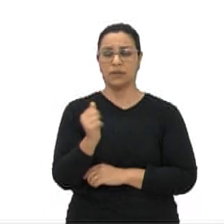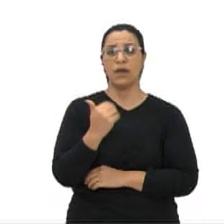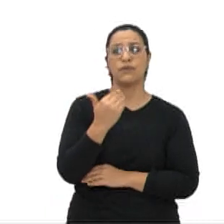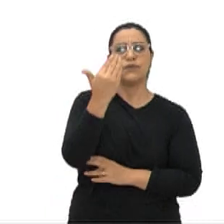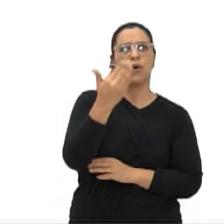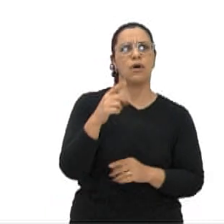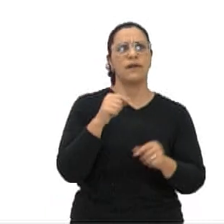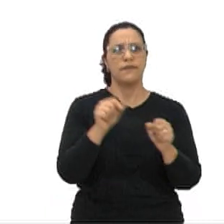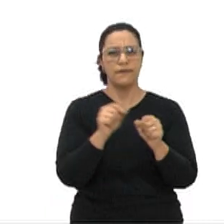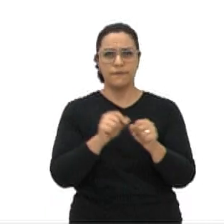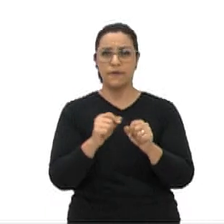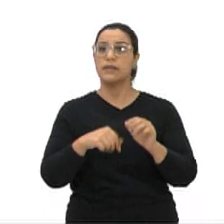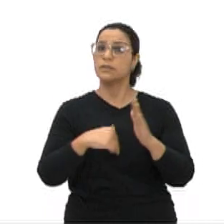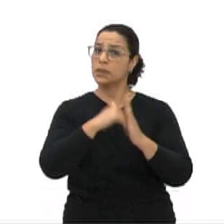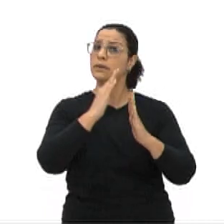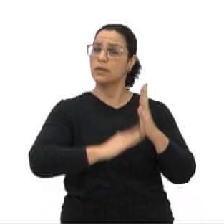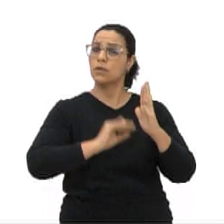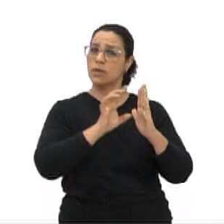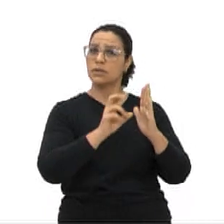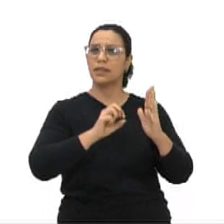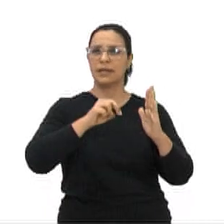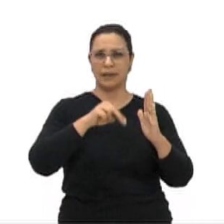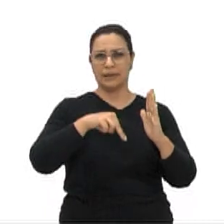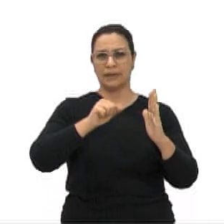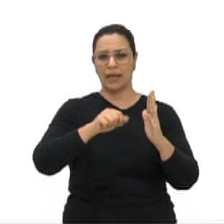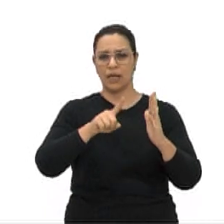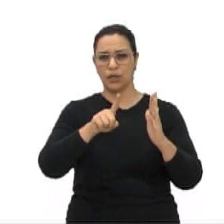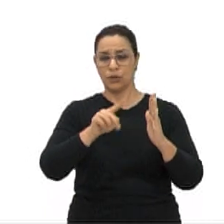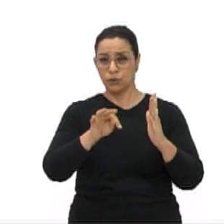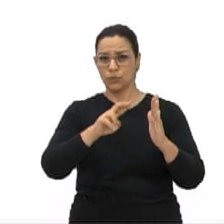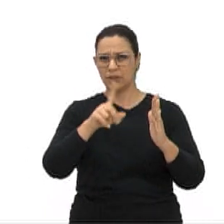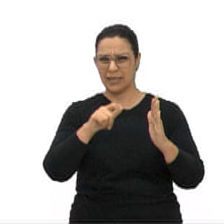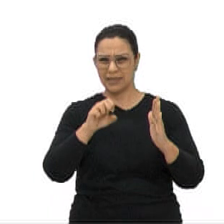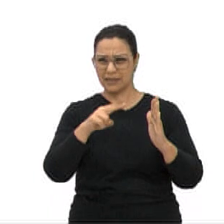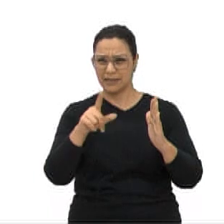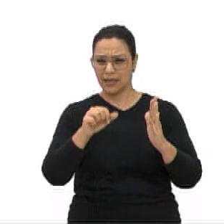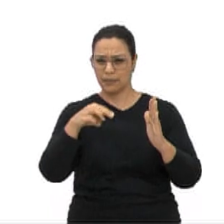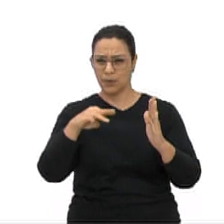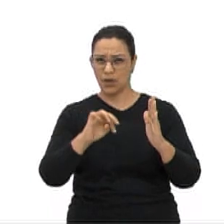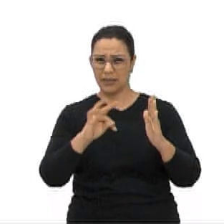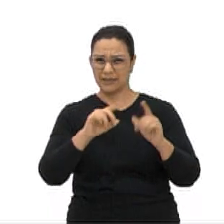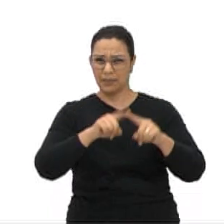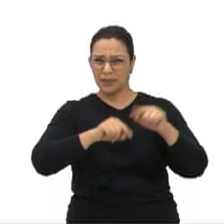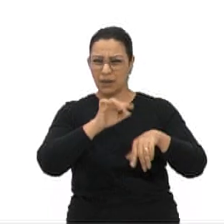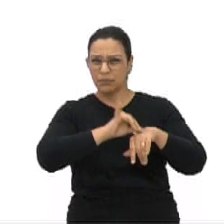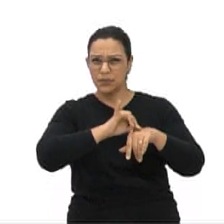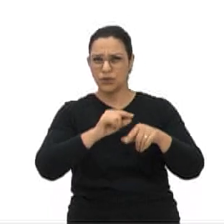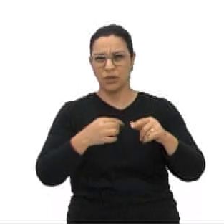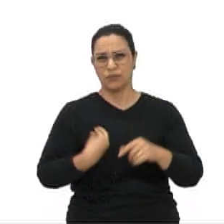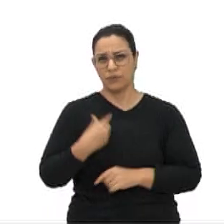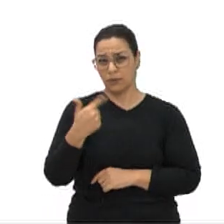livre, vão realizar naturezas mortas, mas é com Paul Cézanne, tá? Que o gênero ganha novas